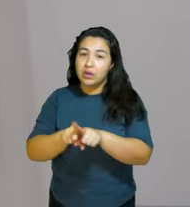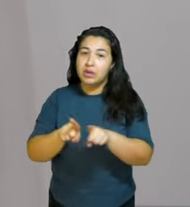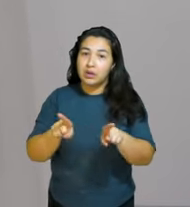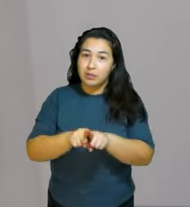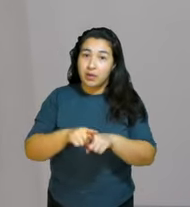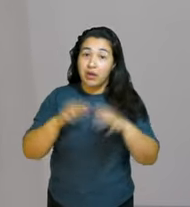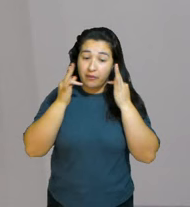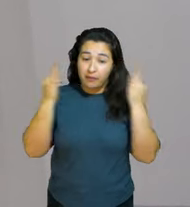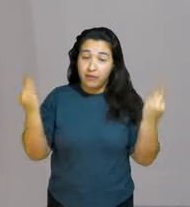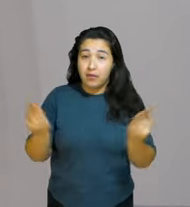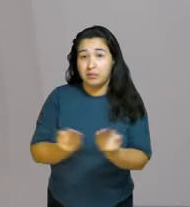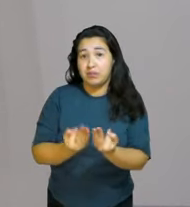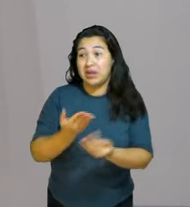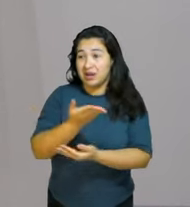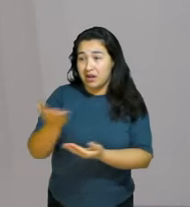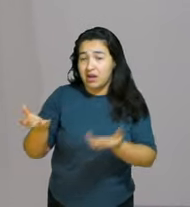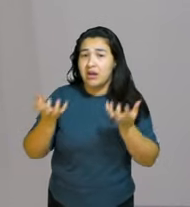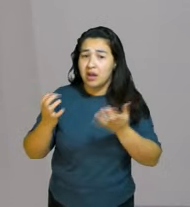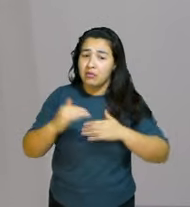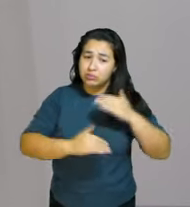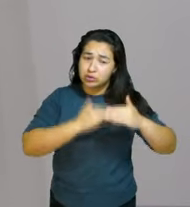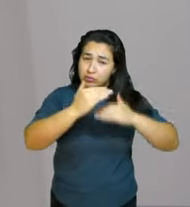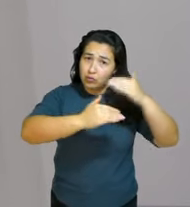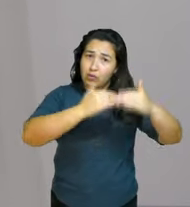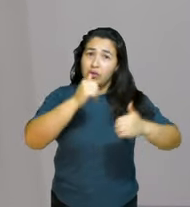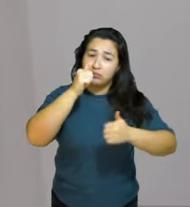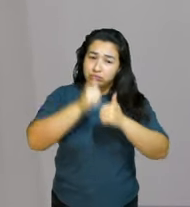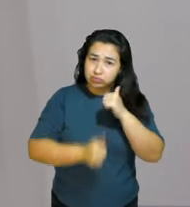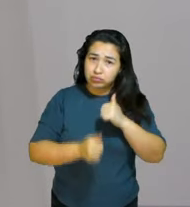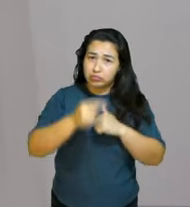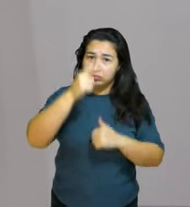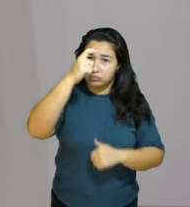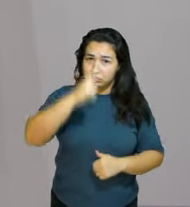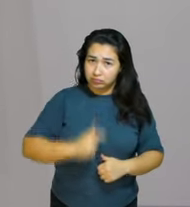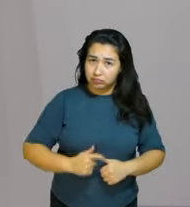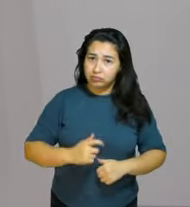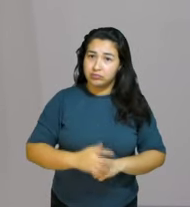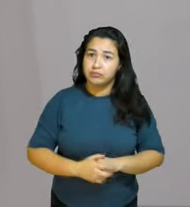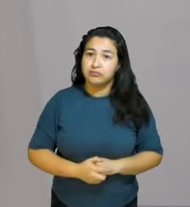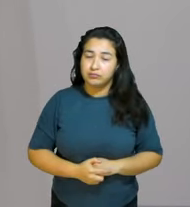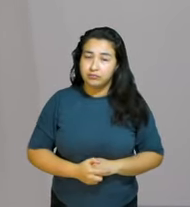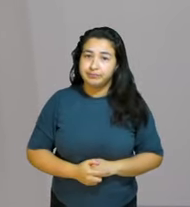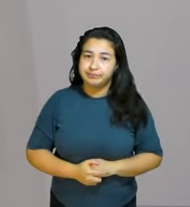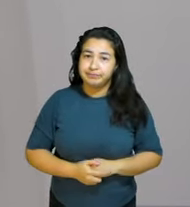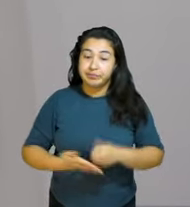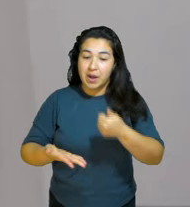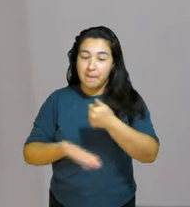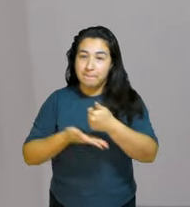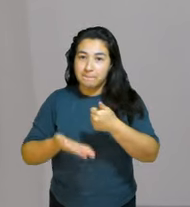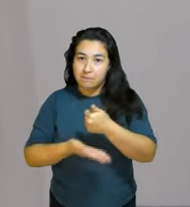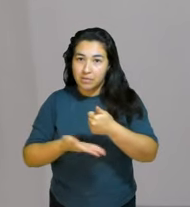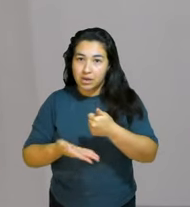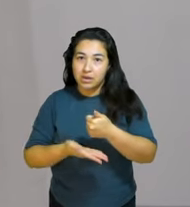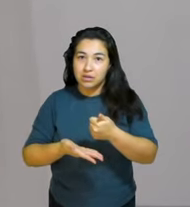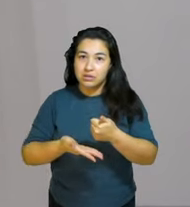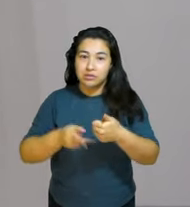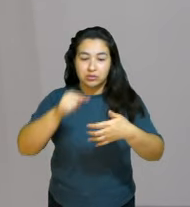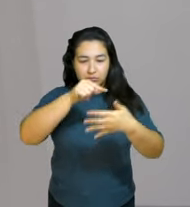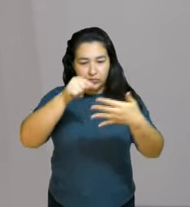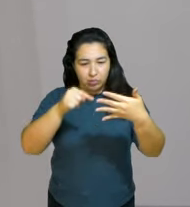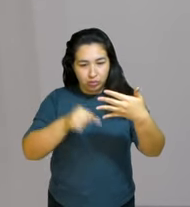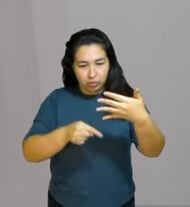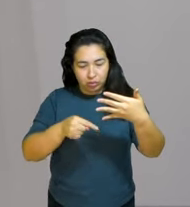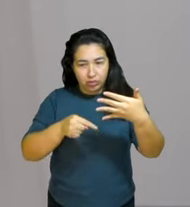visando ao desenvolvimento dos atletas catarinenses. Com base nos fatos apresentados, se